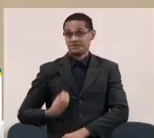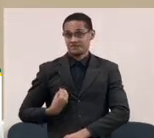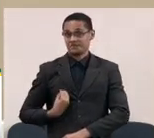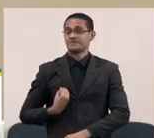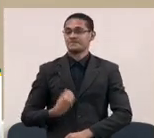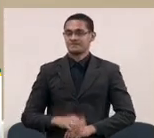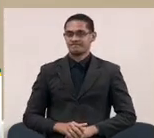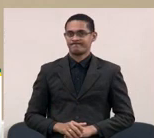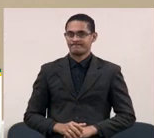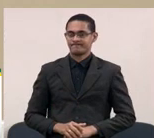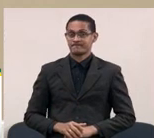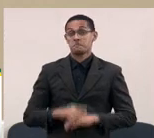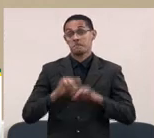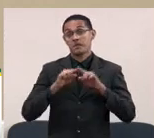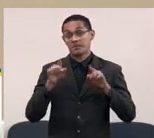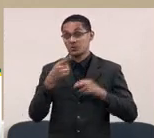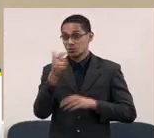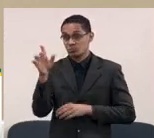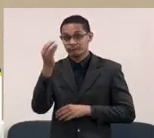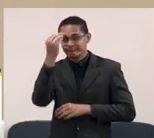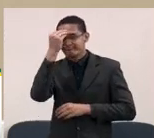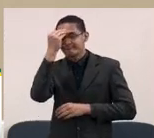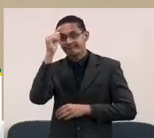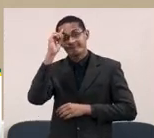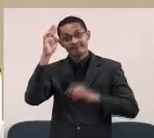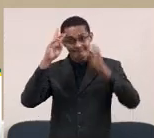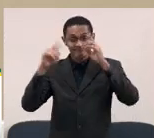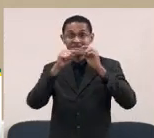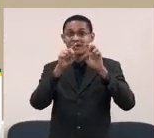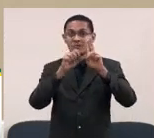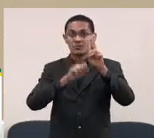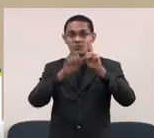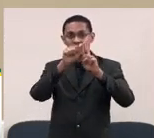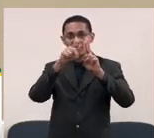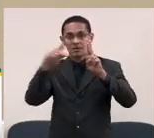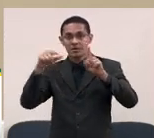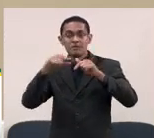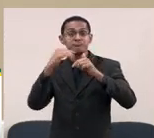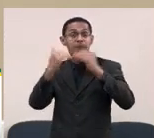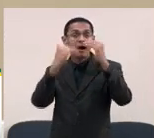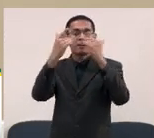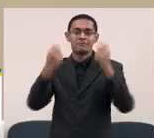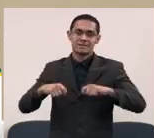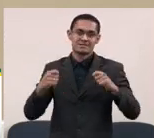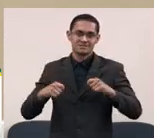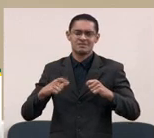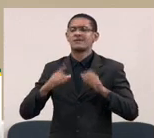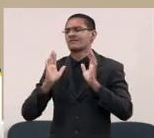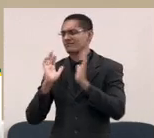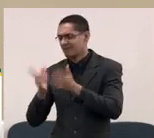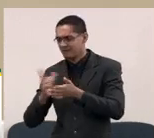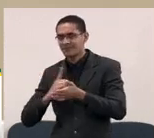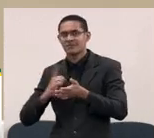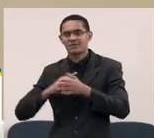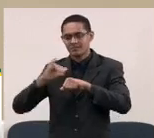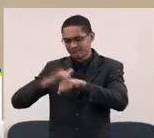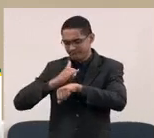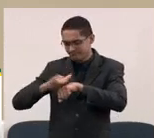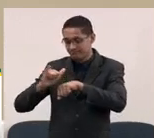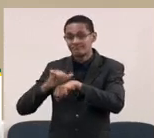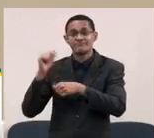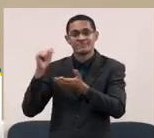não pode deixar de ter em mente que a UEAP ela precisa crescer. E nós temos o planejamento para